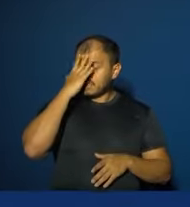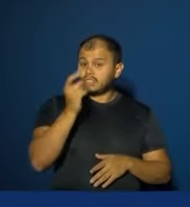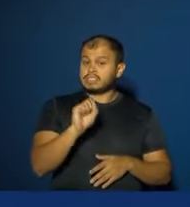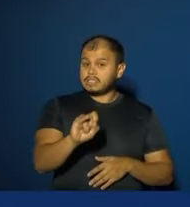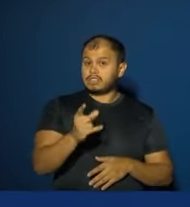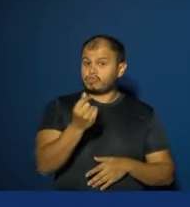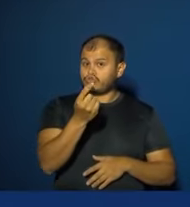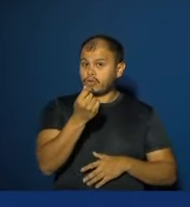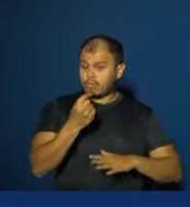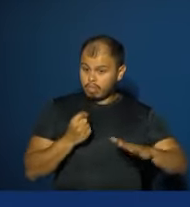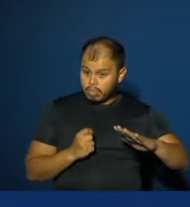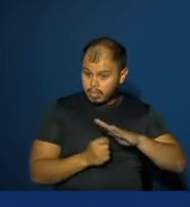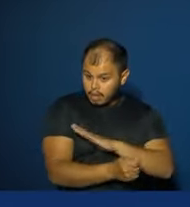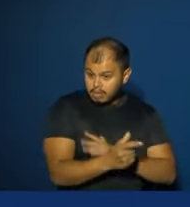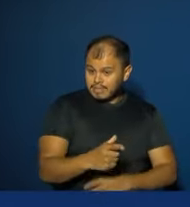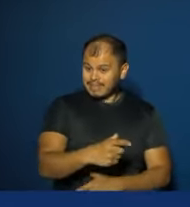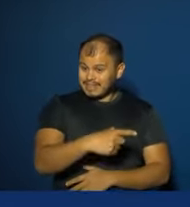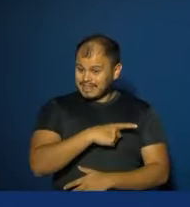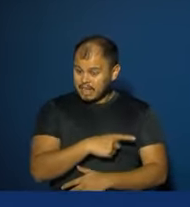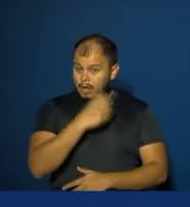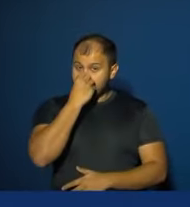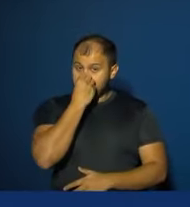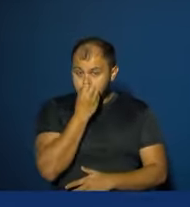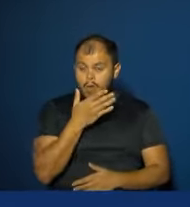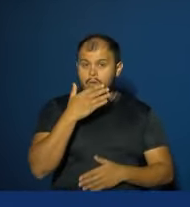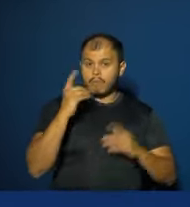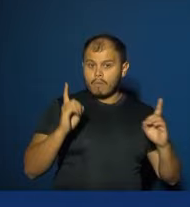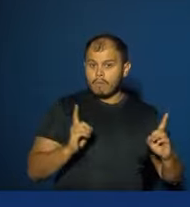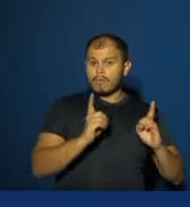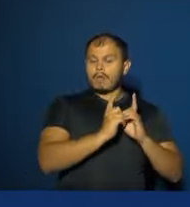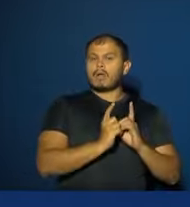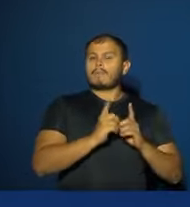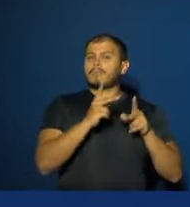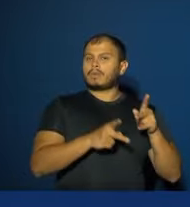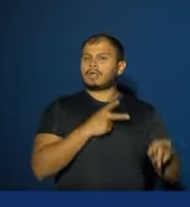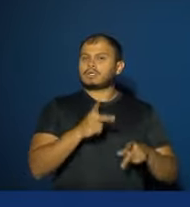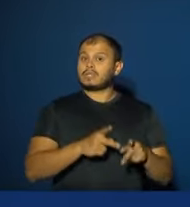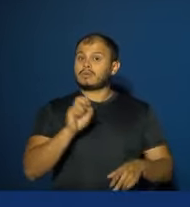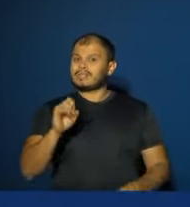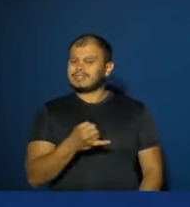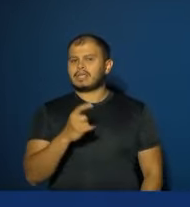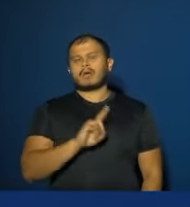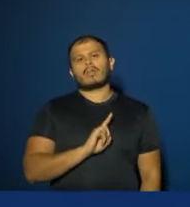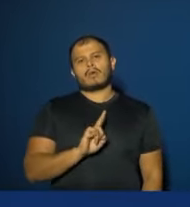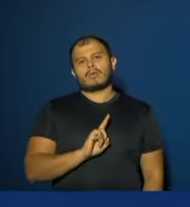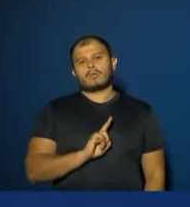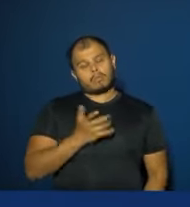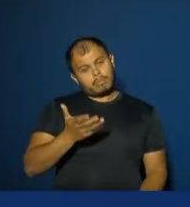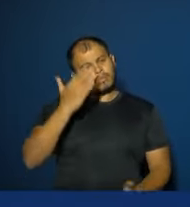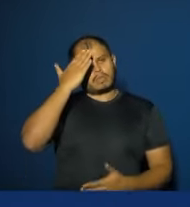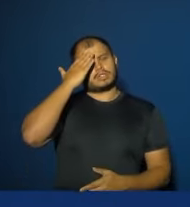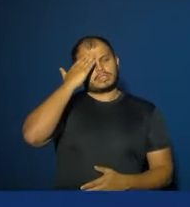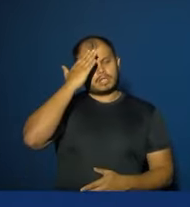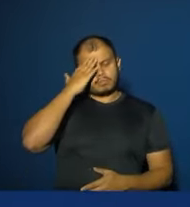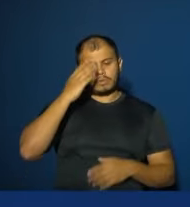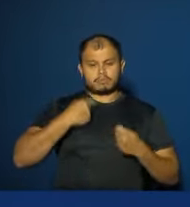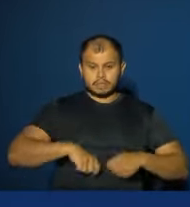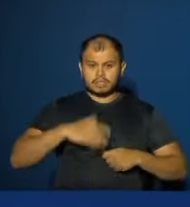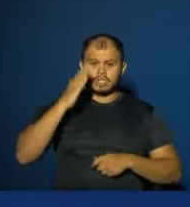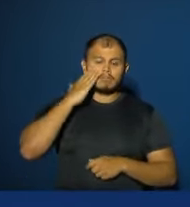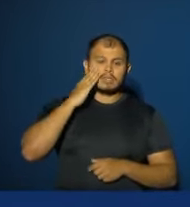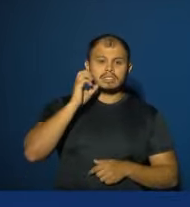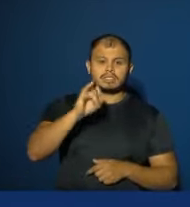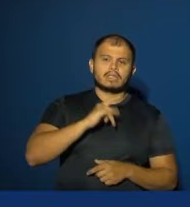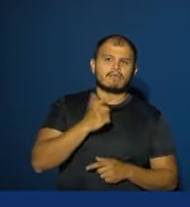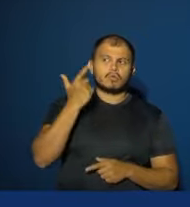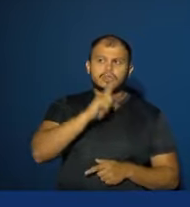aplicado teve algum benefício para a população, um benefício social, se teve um benefício